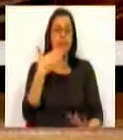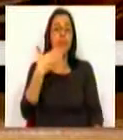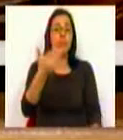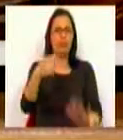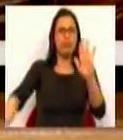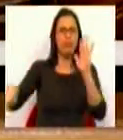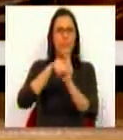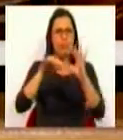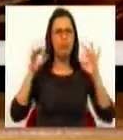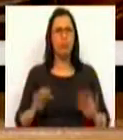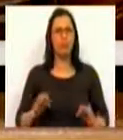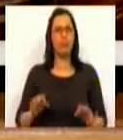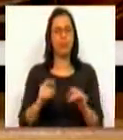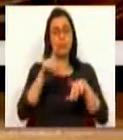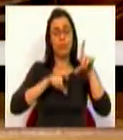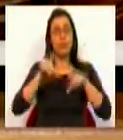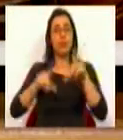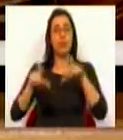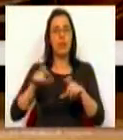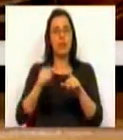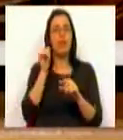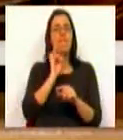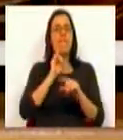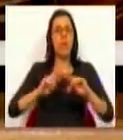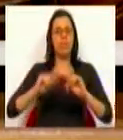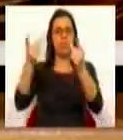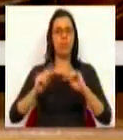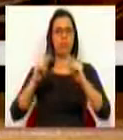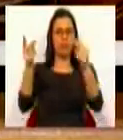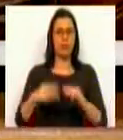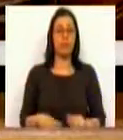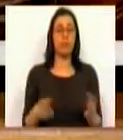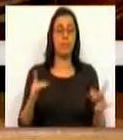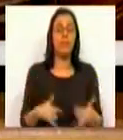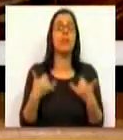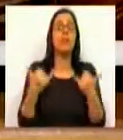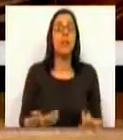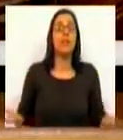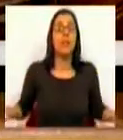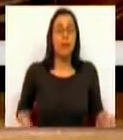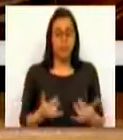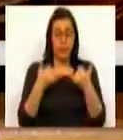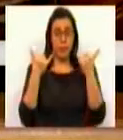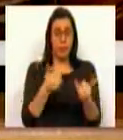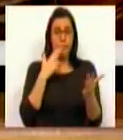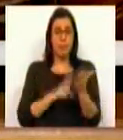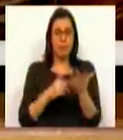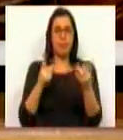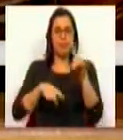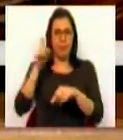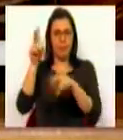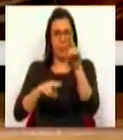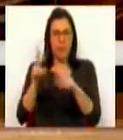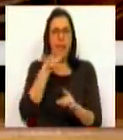ocultou de forma deliberada a estatística dos montantes transferidos. E depois de um perdão fiscal